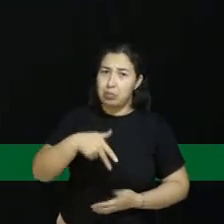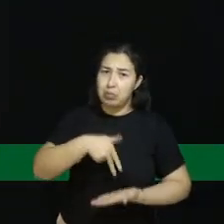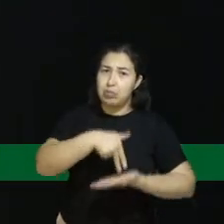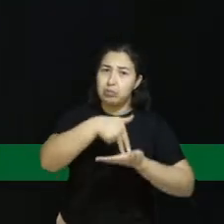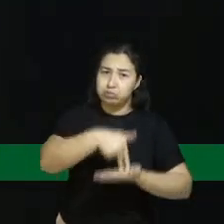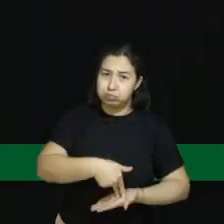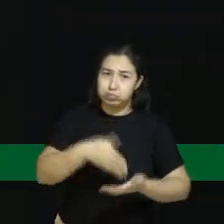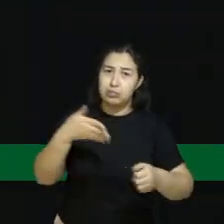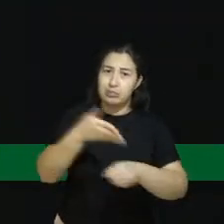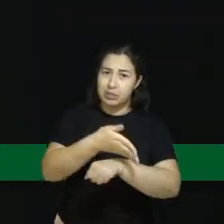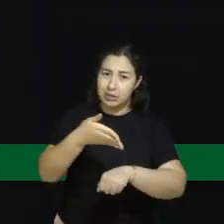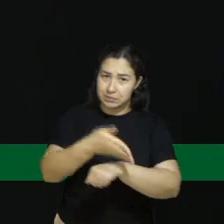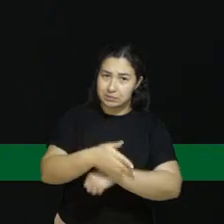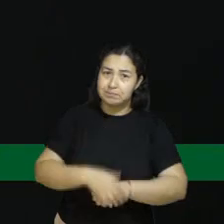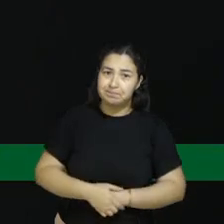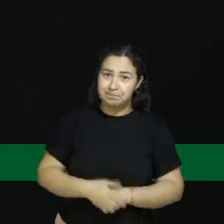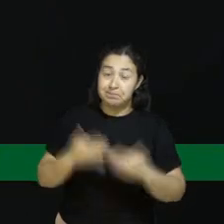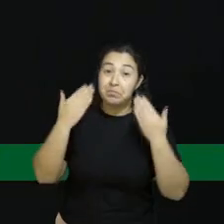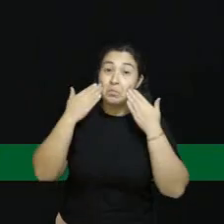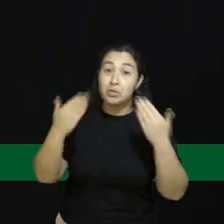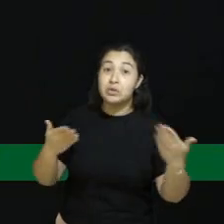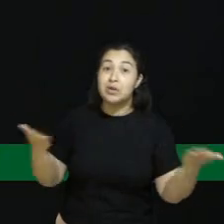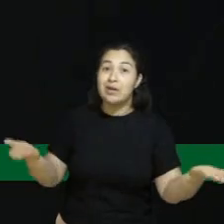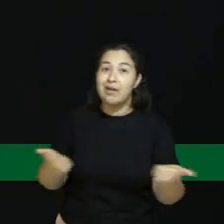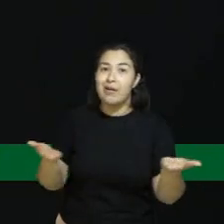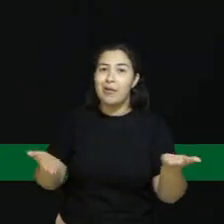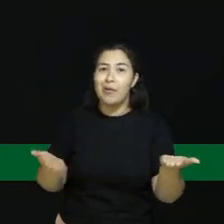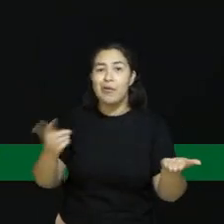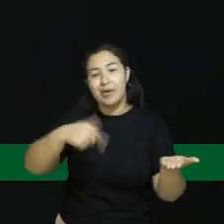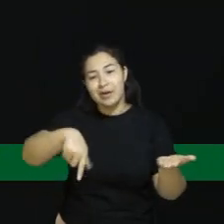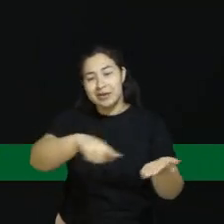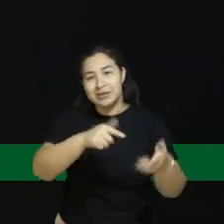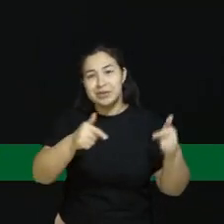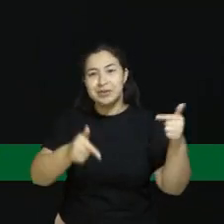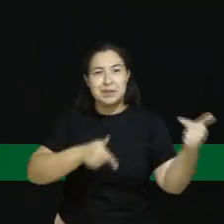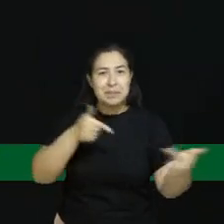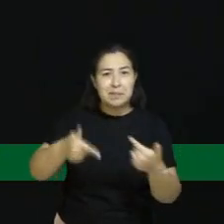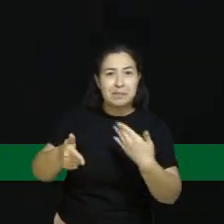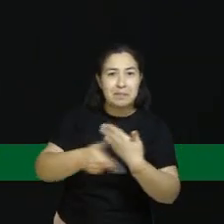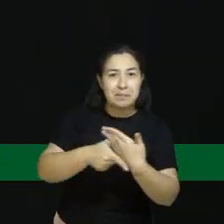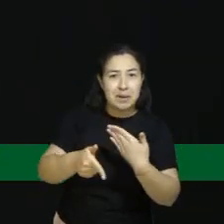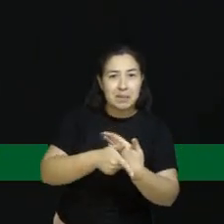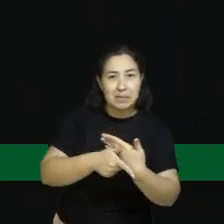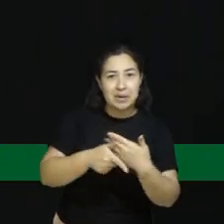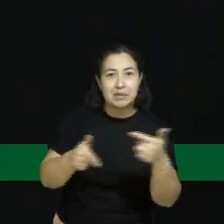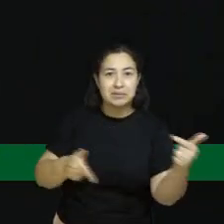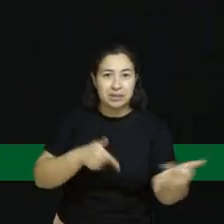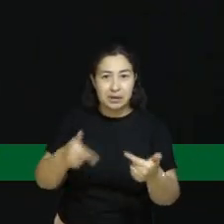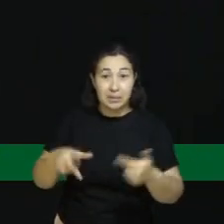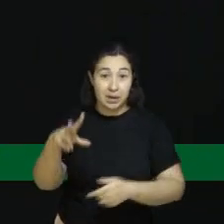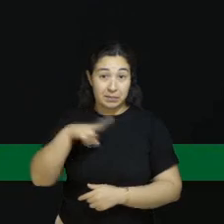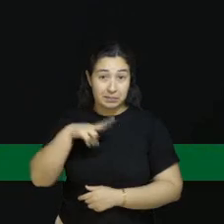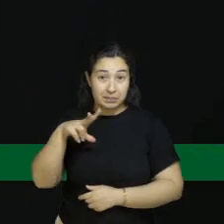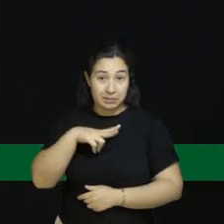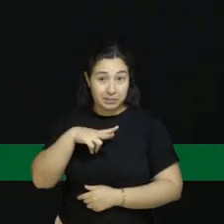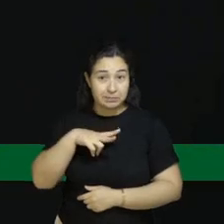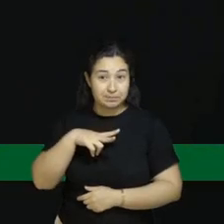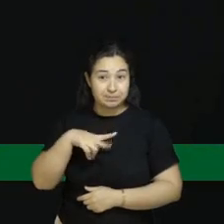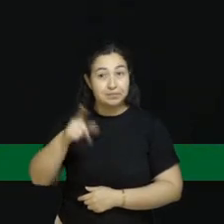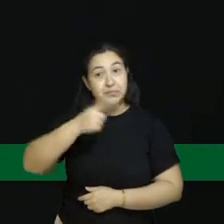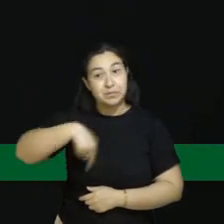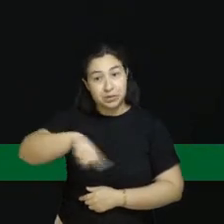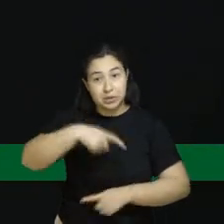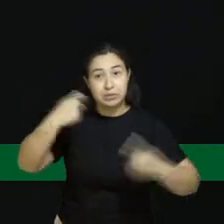eu vou apresentar para vocês, nesse exato momento, o protagonismo do privado. E nós precisamos